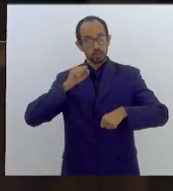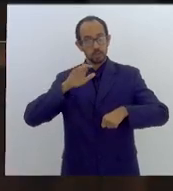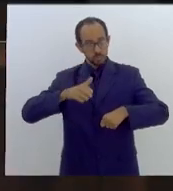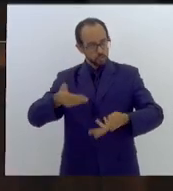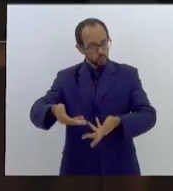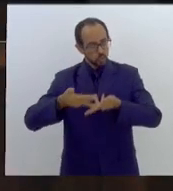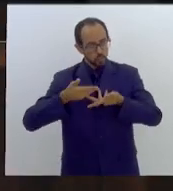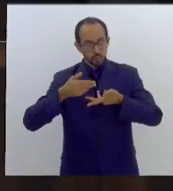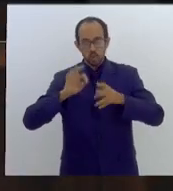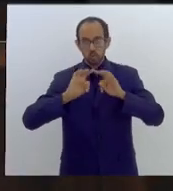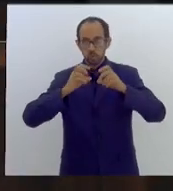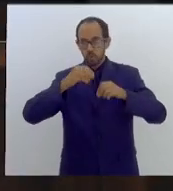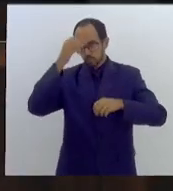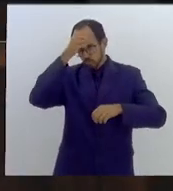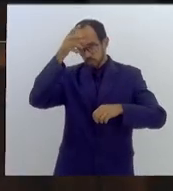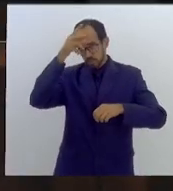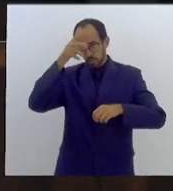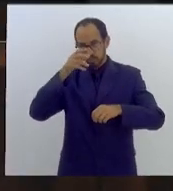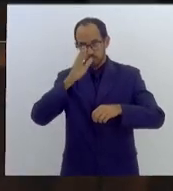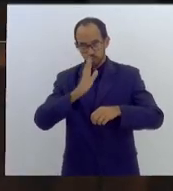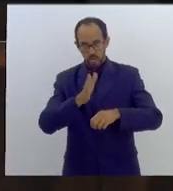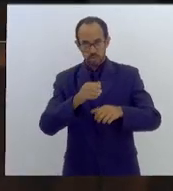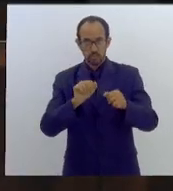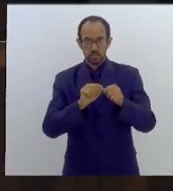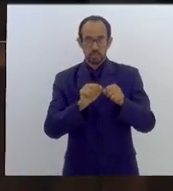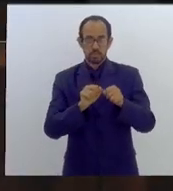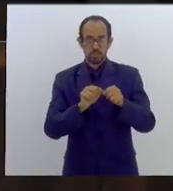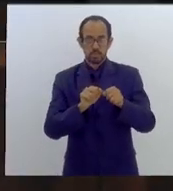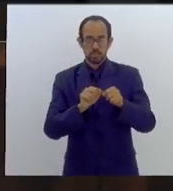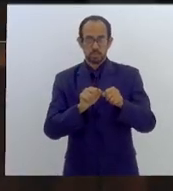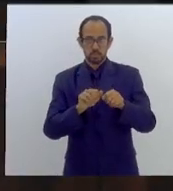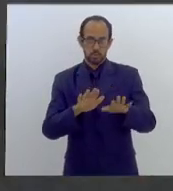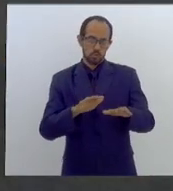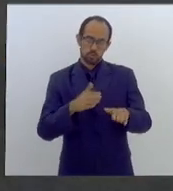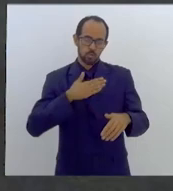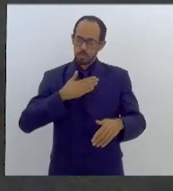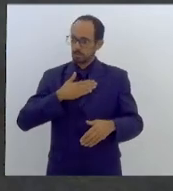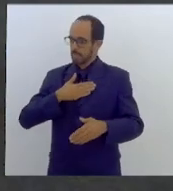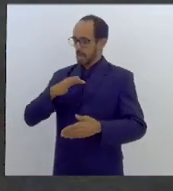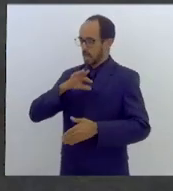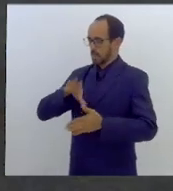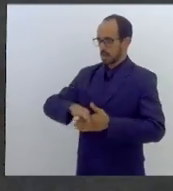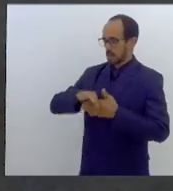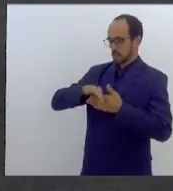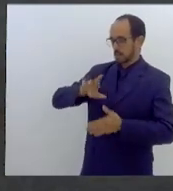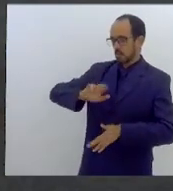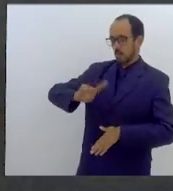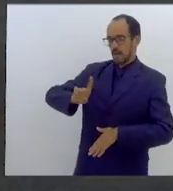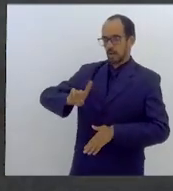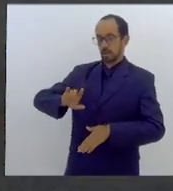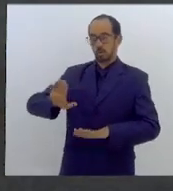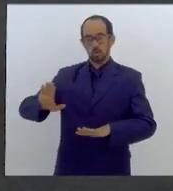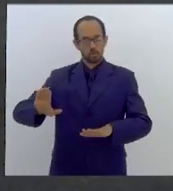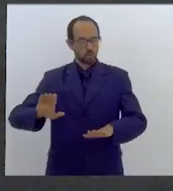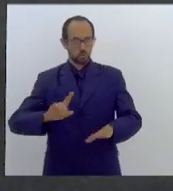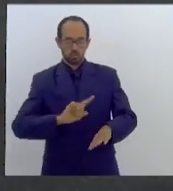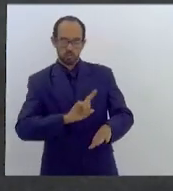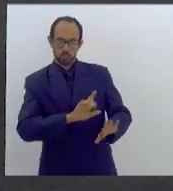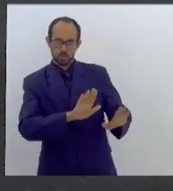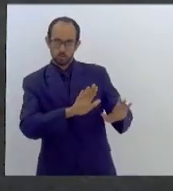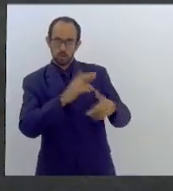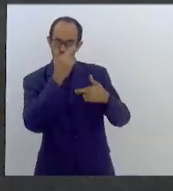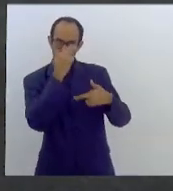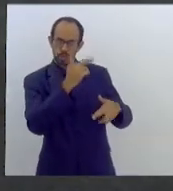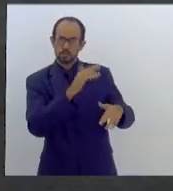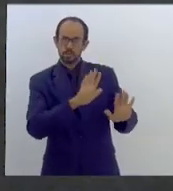prefeitos. Quando? Foi chamado. Não era minha liderança, presidente. Não. Jamais, só. Essa generosidade. Só, o governo não existe. Chico, com todo respeito.